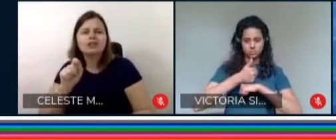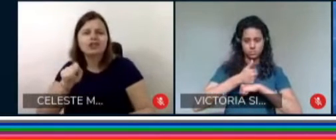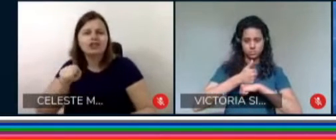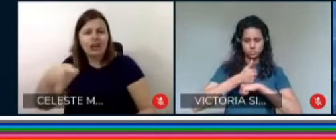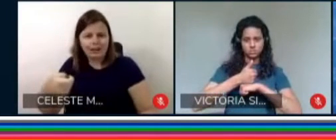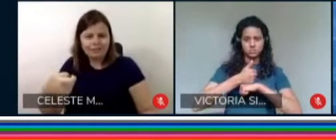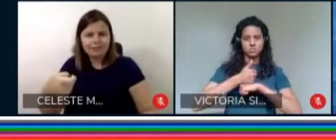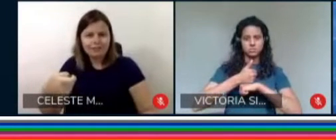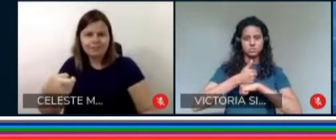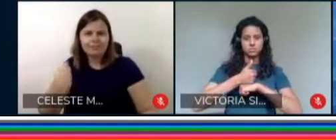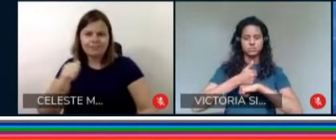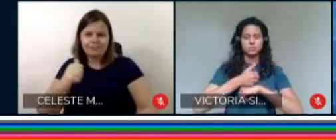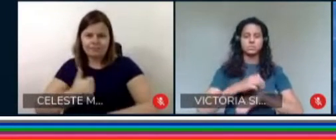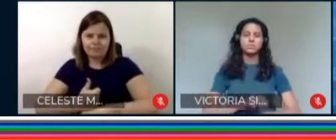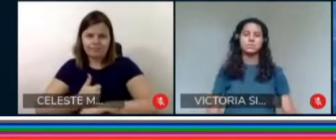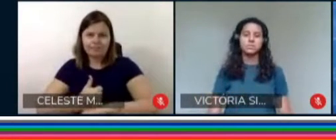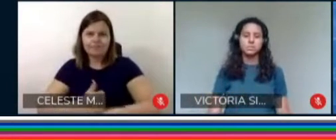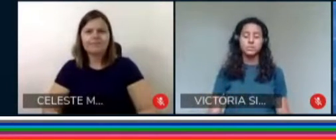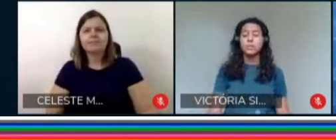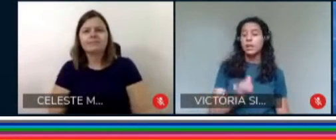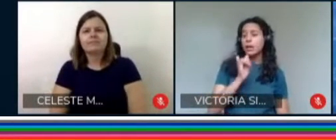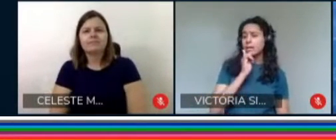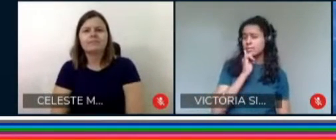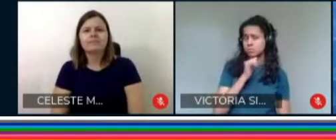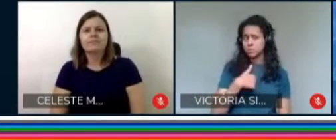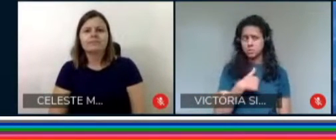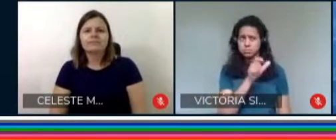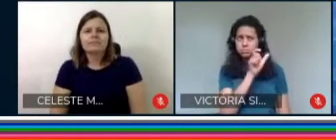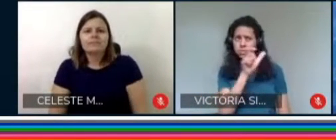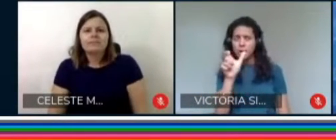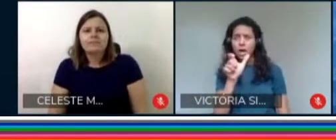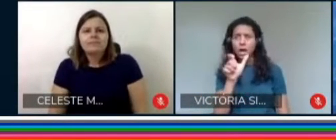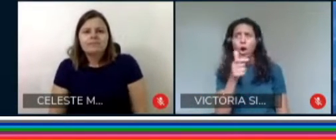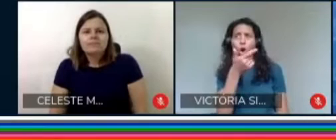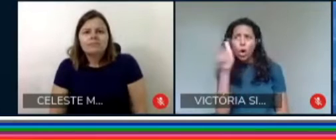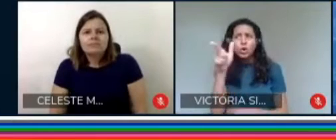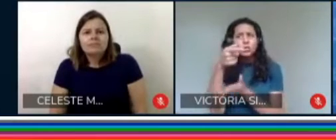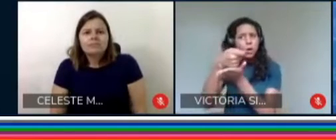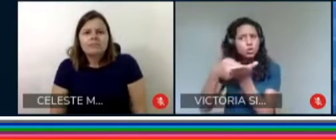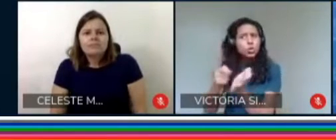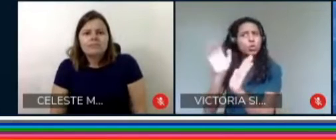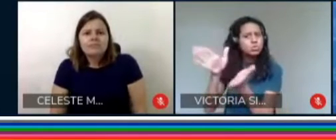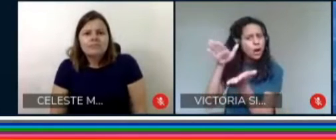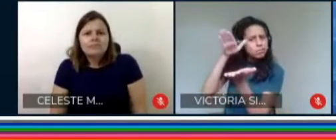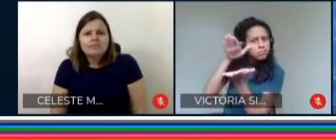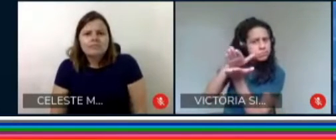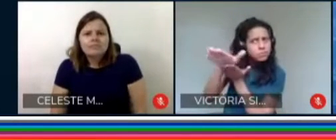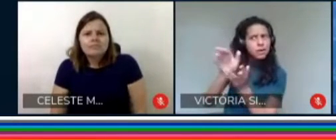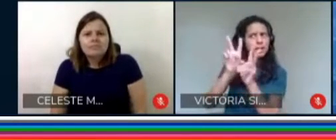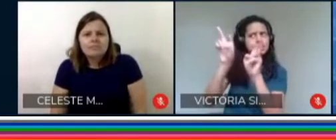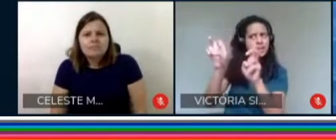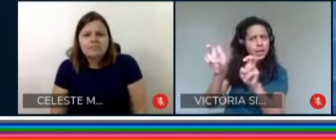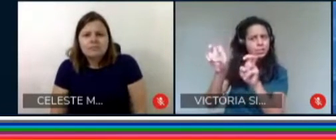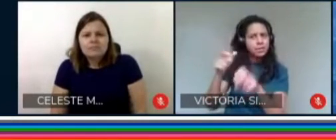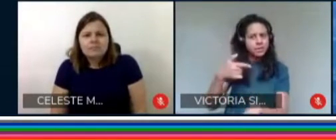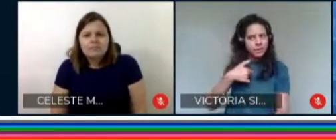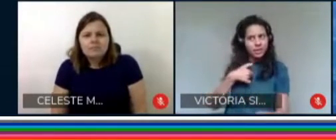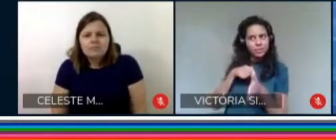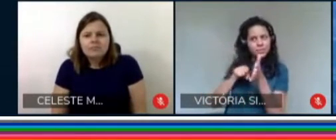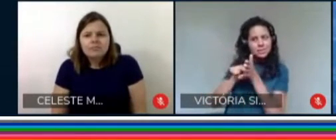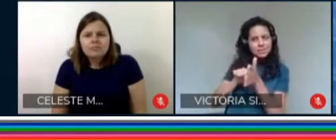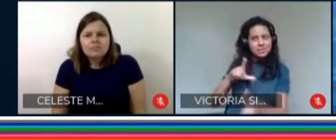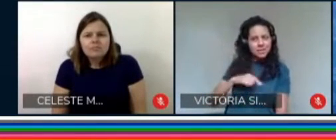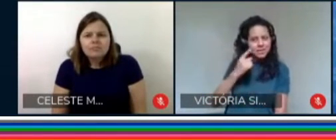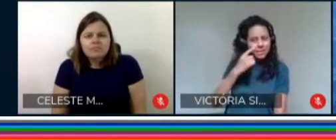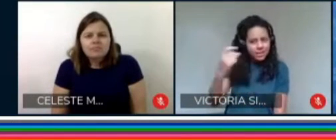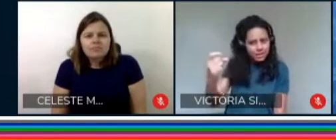falou sobre o que eu quero saber? Ou será que eu estou começando aqui? Normalmente alguém já falou, é por isso que eu preciso